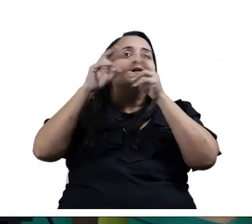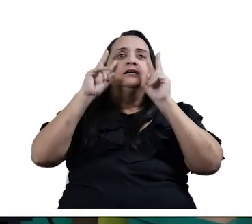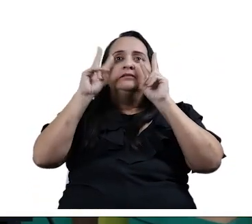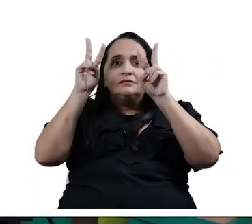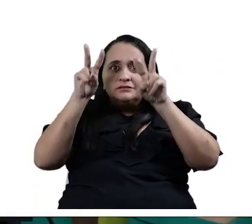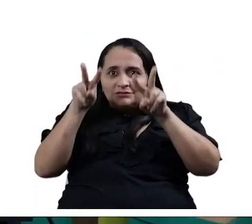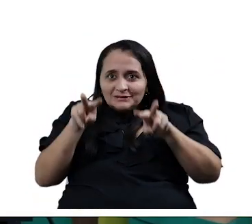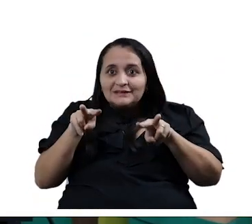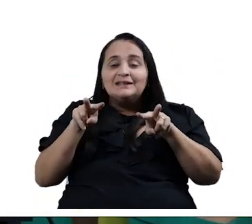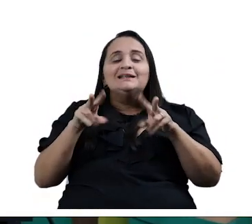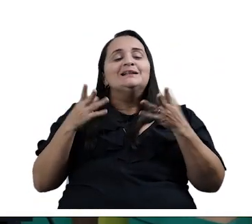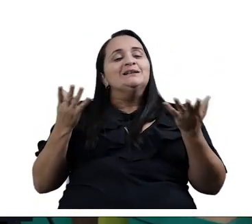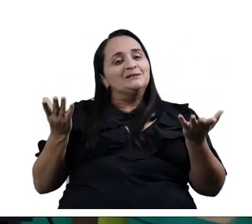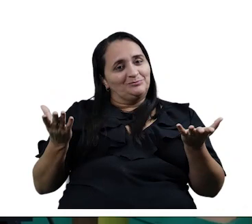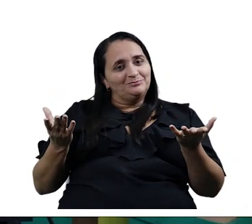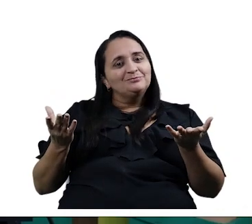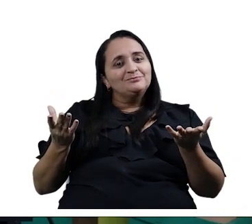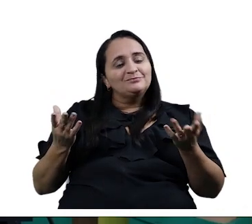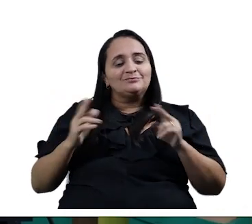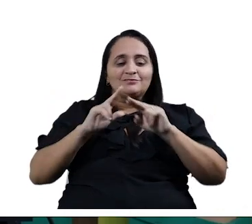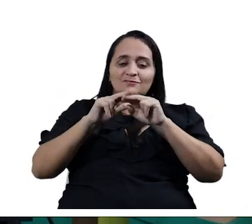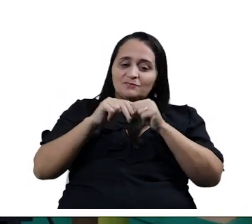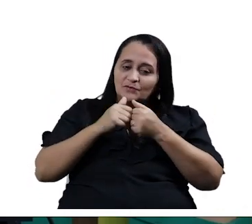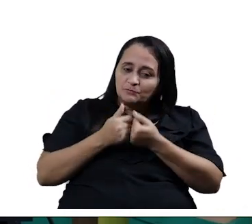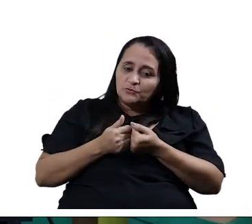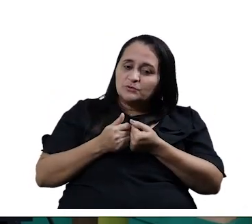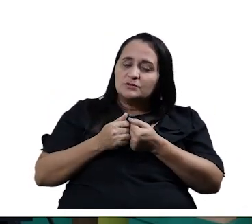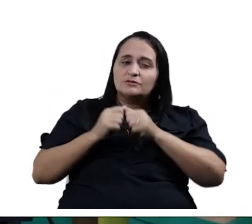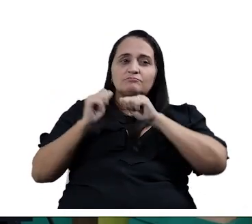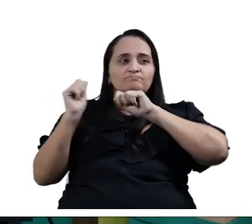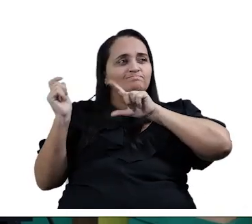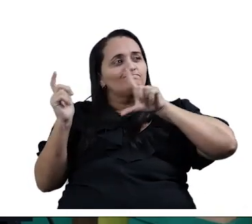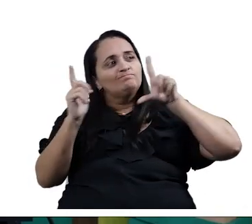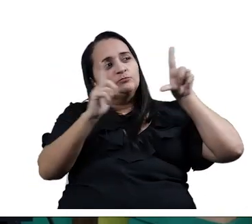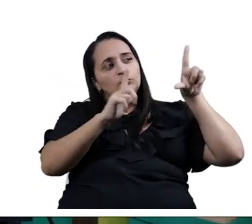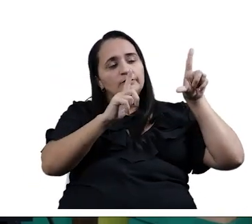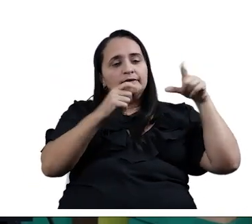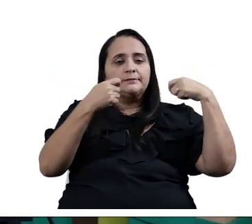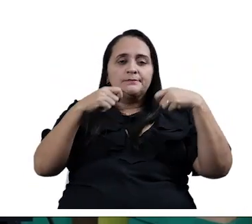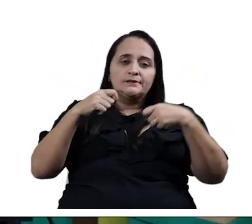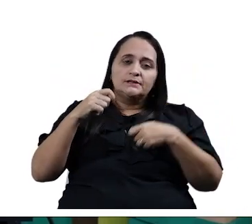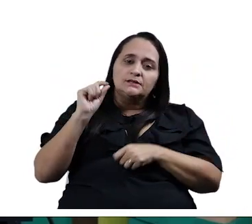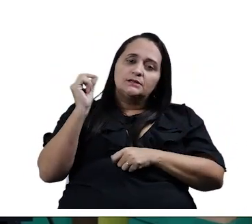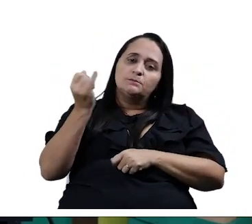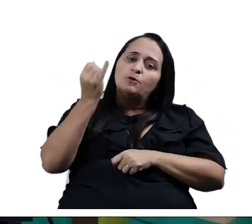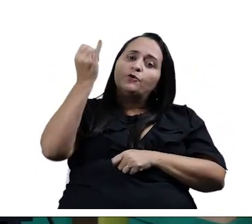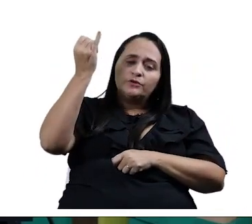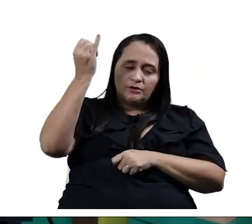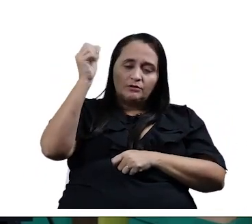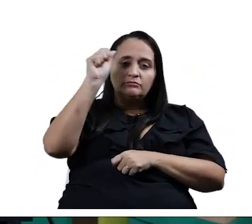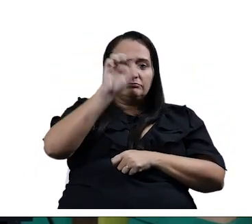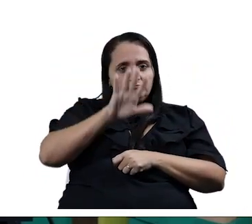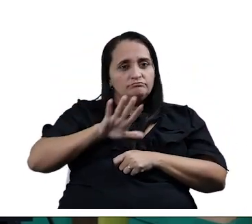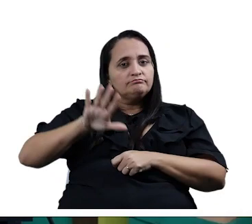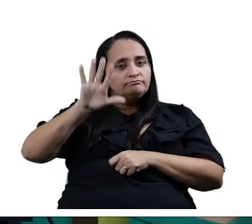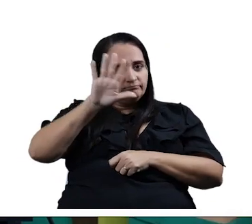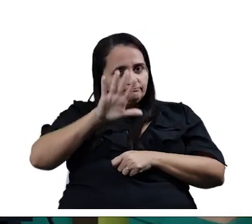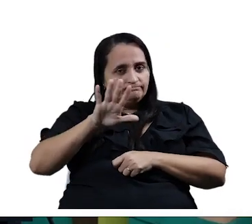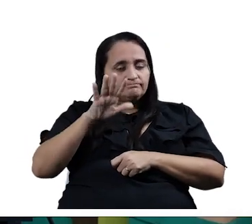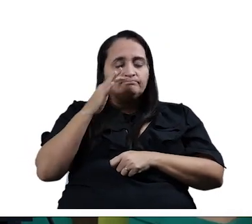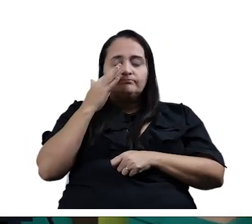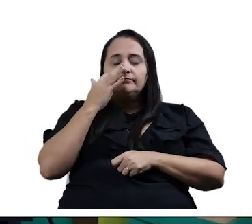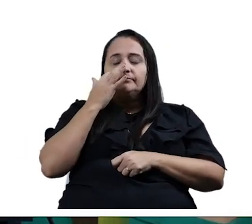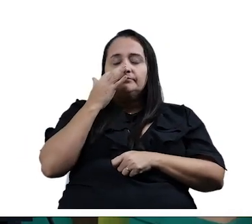você complementa as informações com o que está escrito. Então, é por isso que num cartaz, as ilustrações, que no caso são